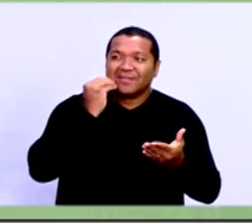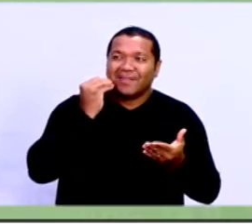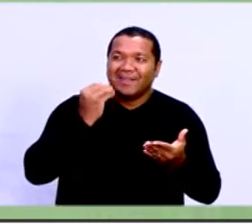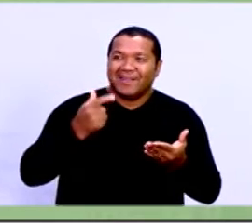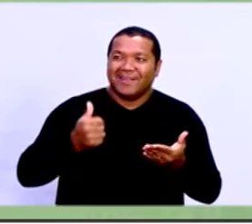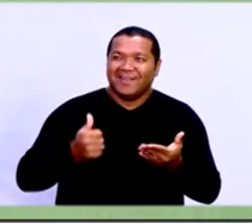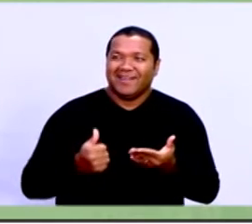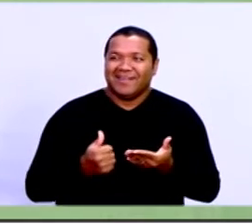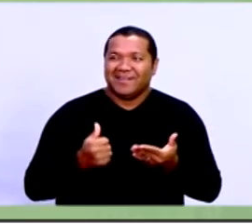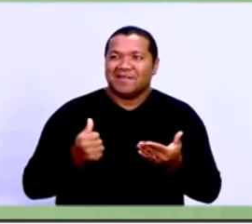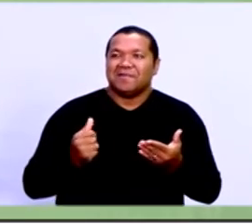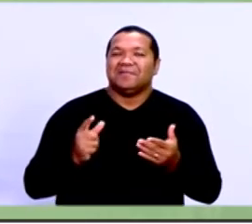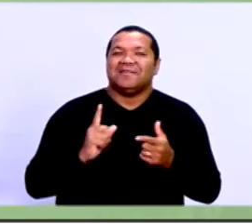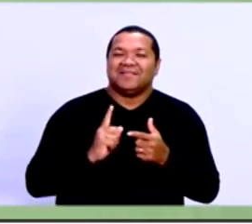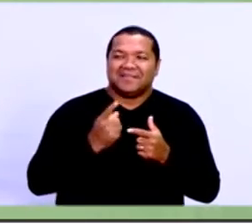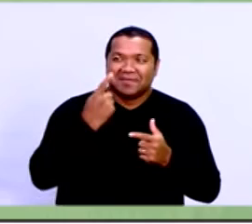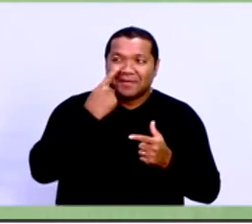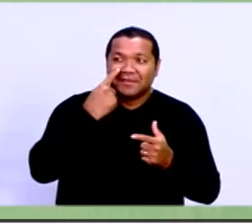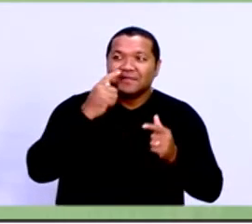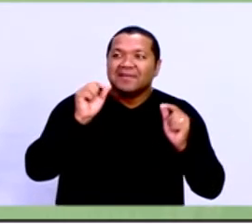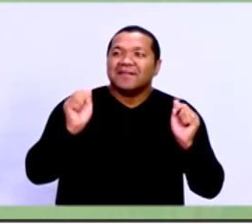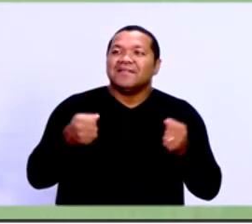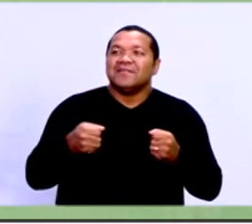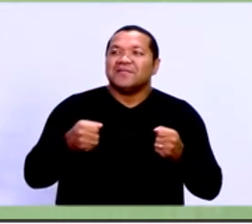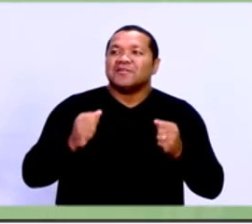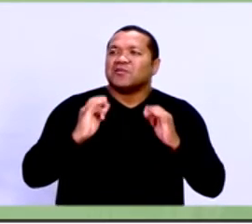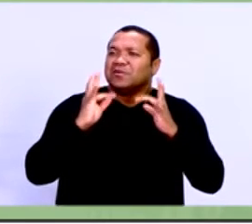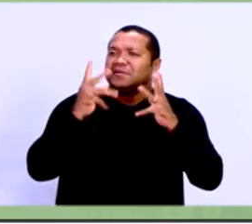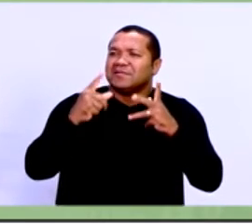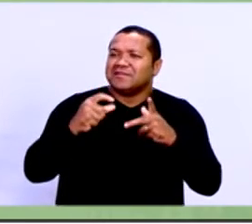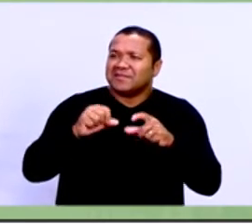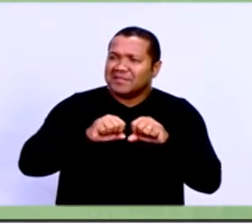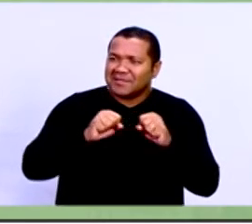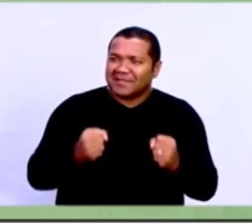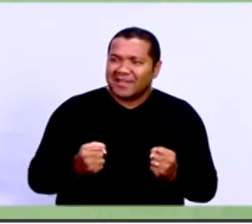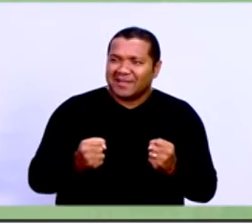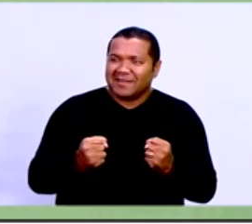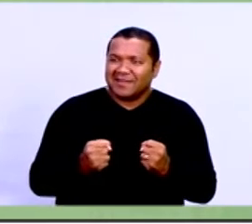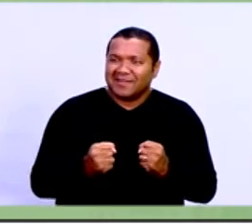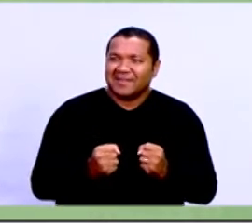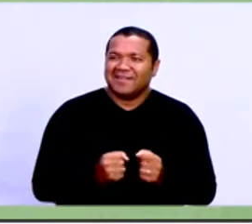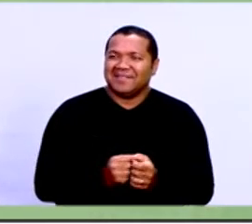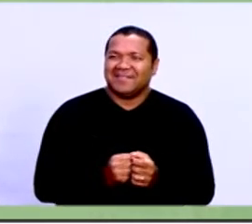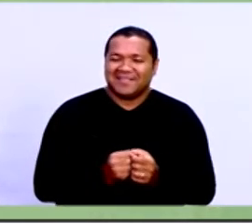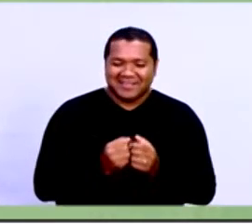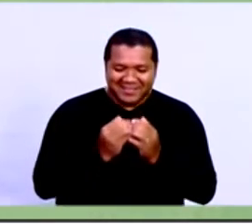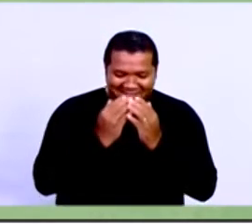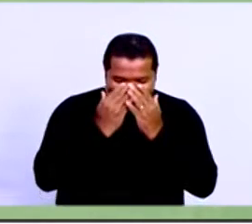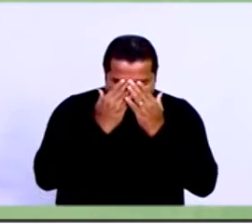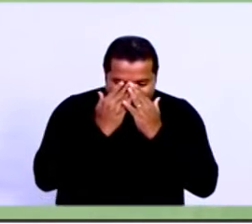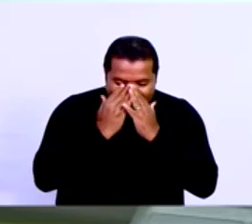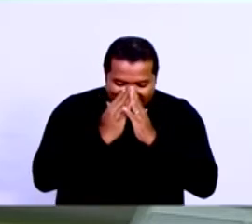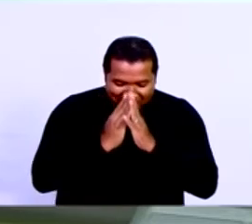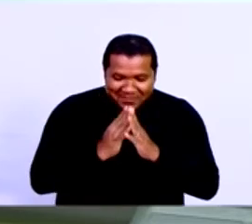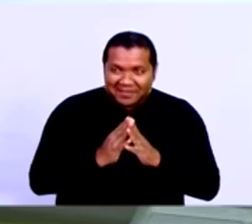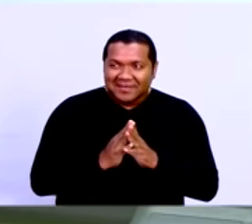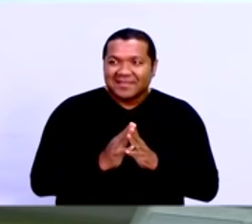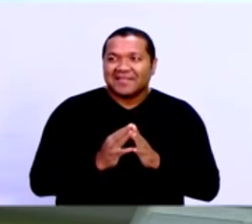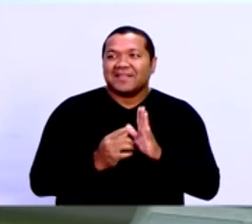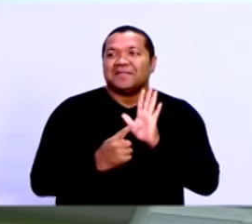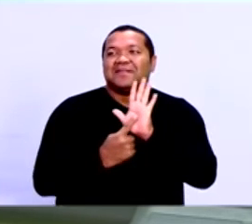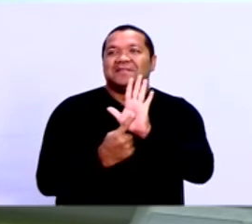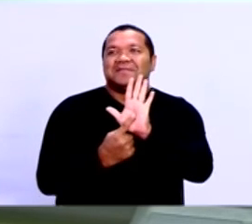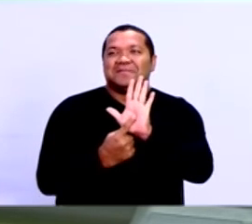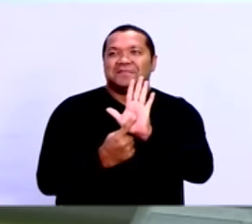se vai funcionar todas as funções desse sistema tudo bem ele vai testar vai mostrar pra gente